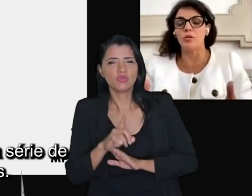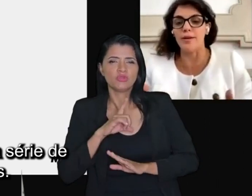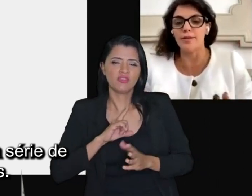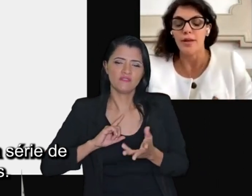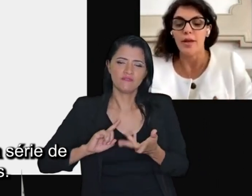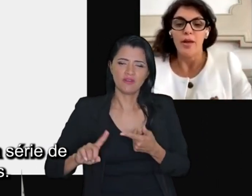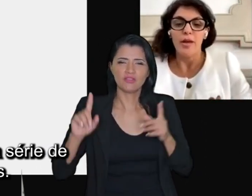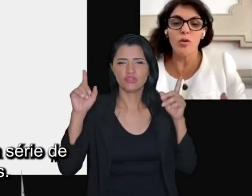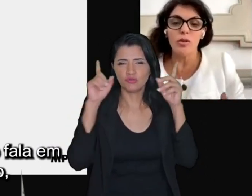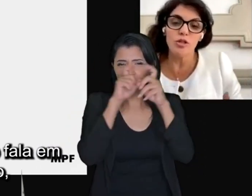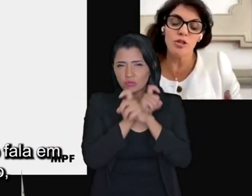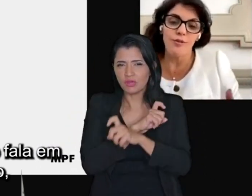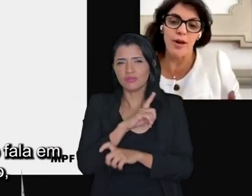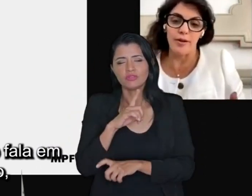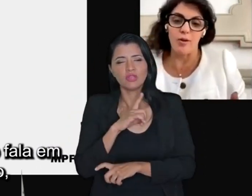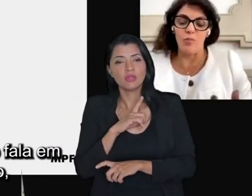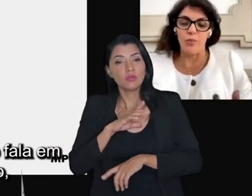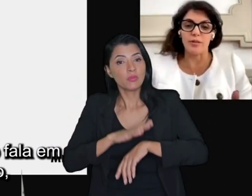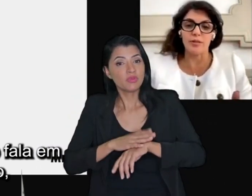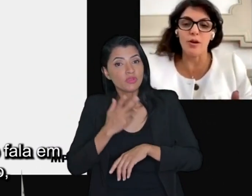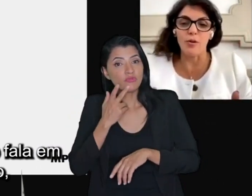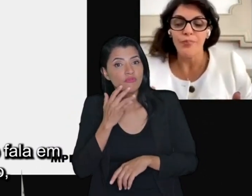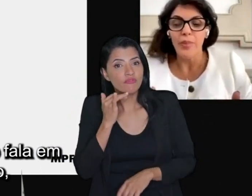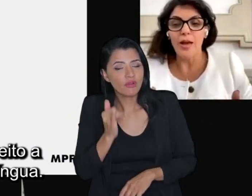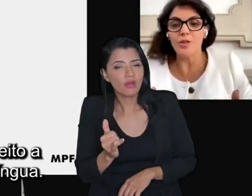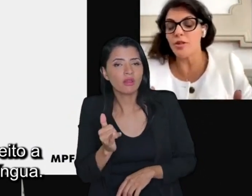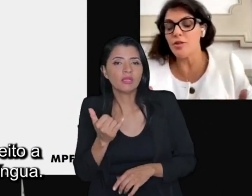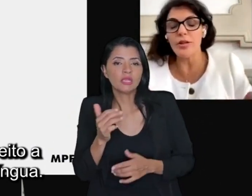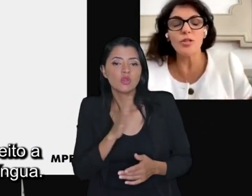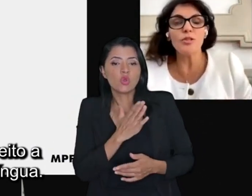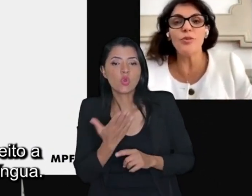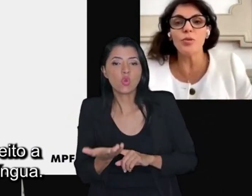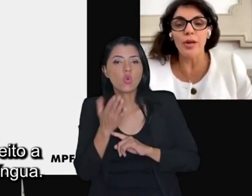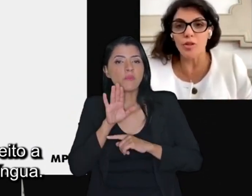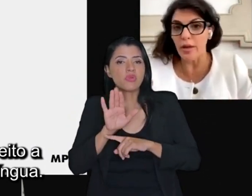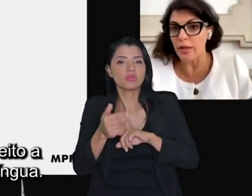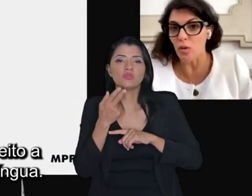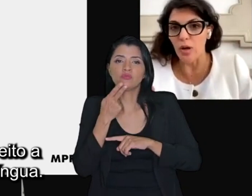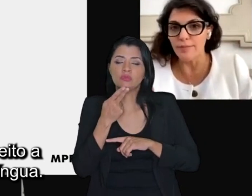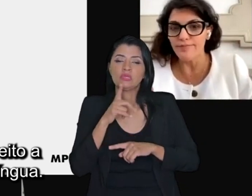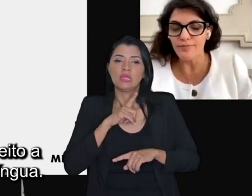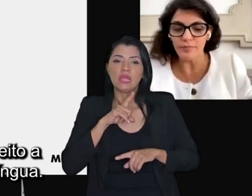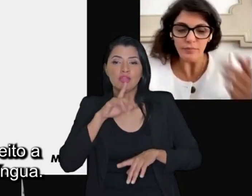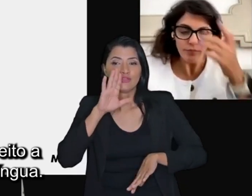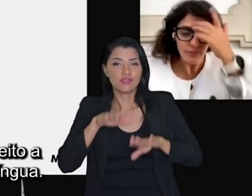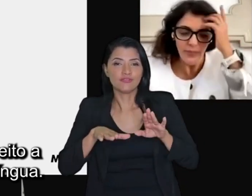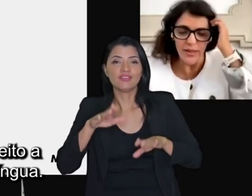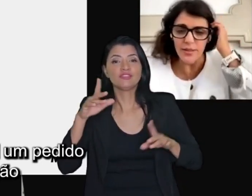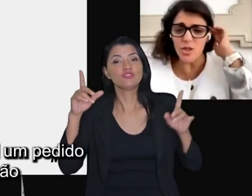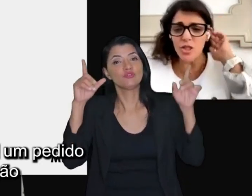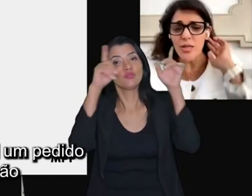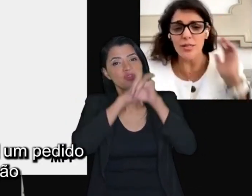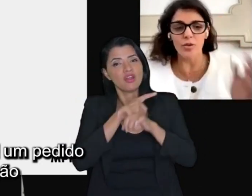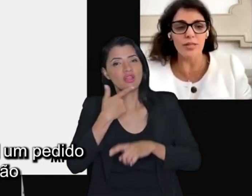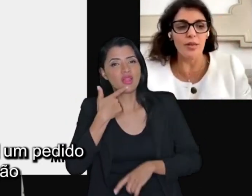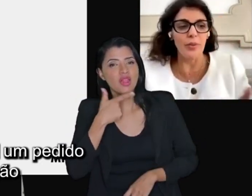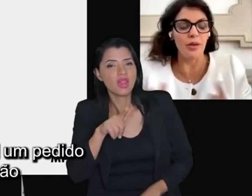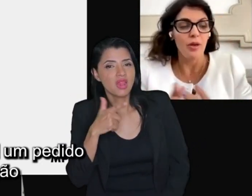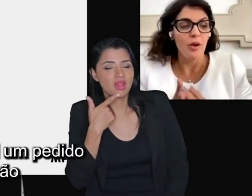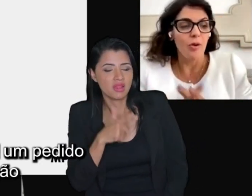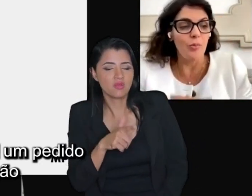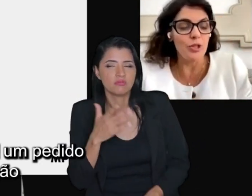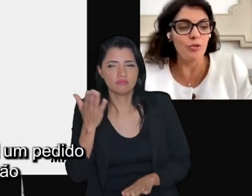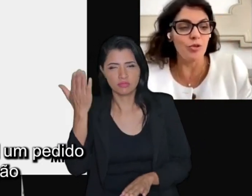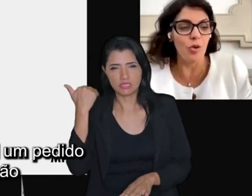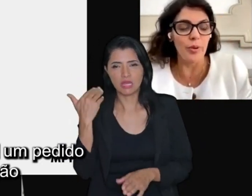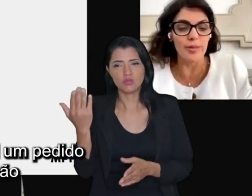de dificuldades. E quando a gente fala em cooperação, a gente tem desde a dificuldade da língua. Esses dias eu